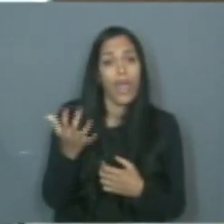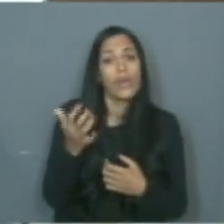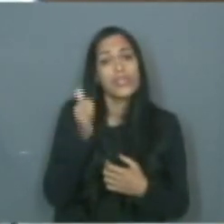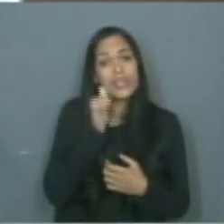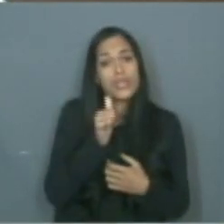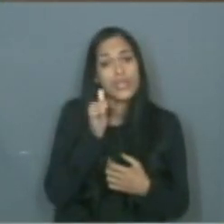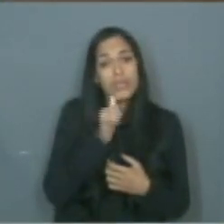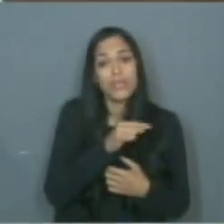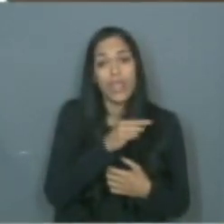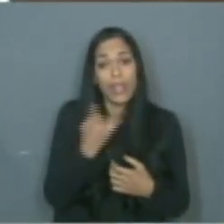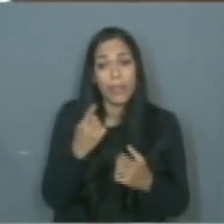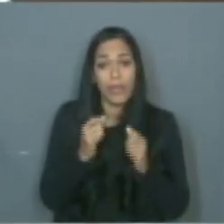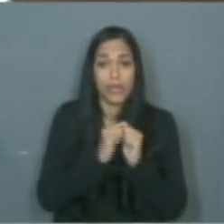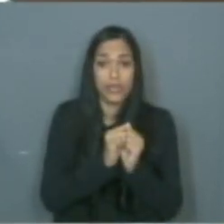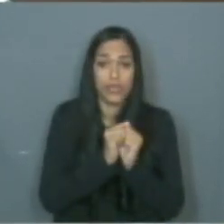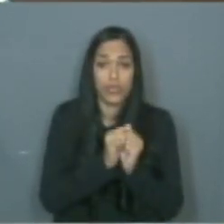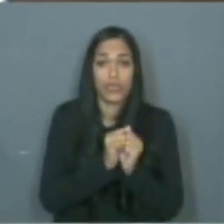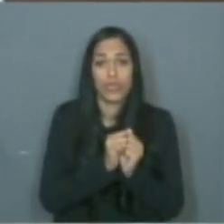mulher? Ela morre junto.